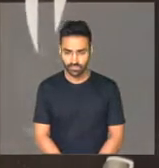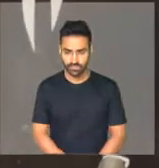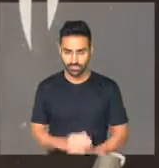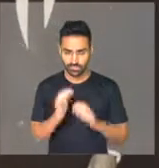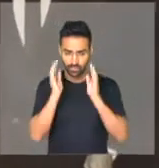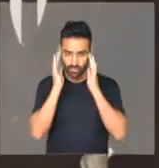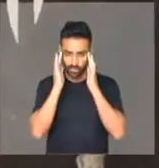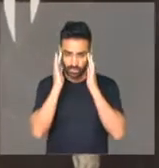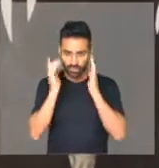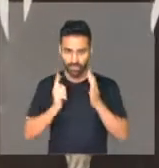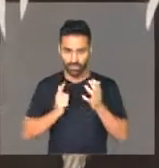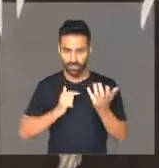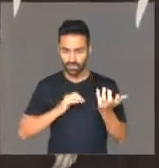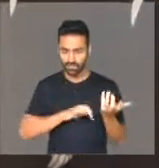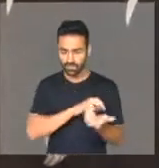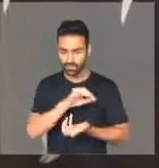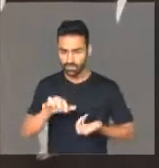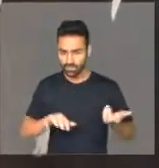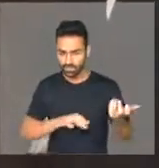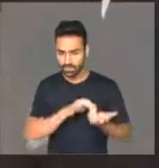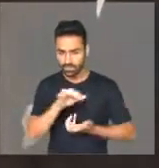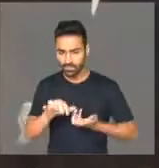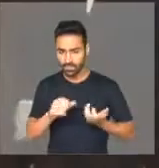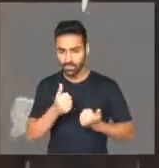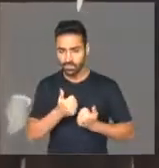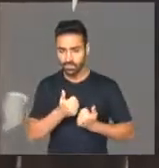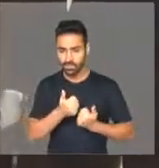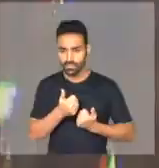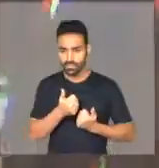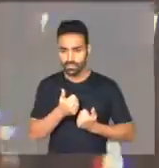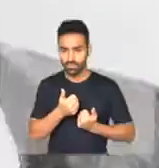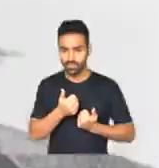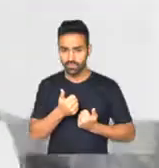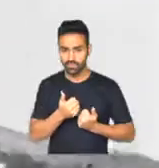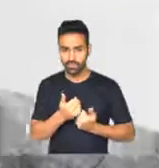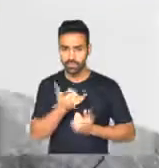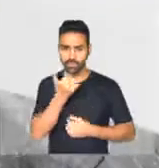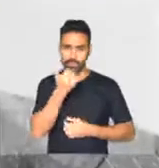revelação da falta de apoio político do governo.